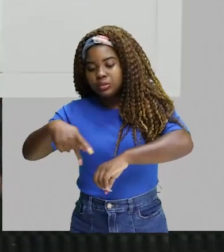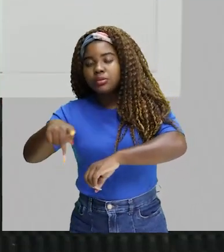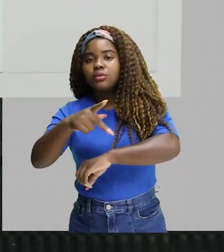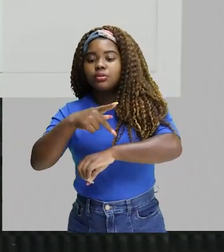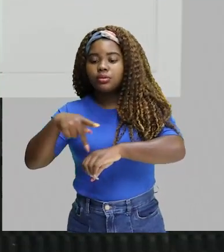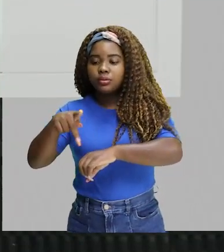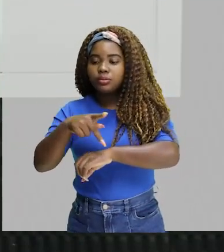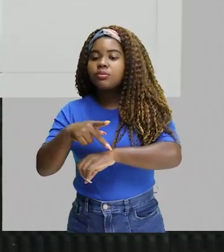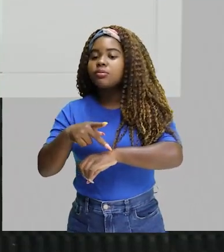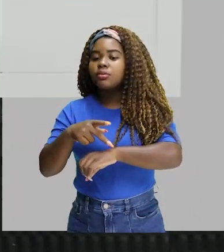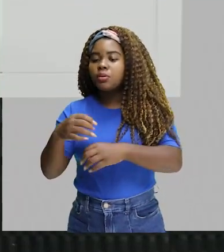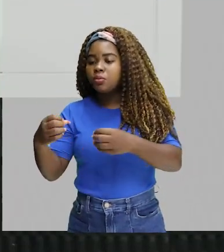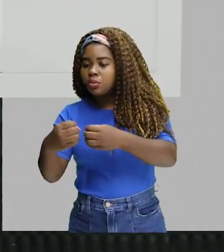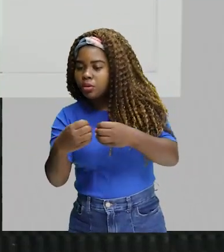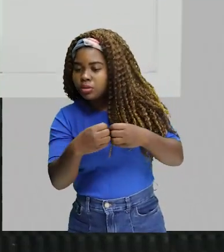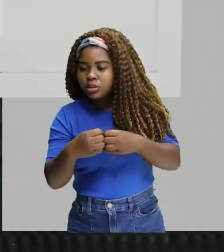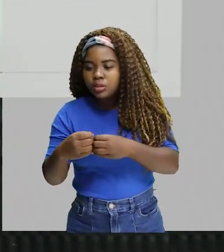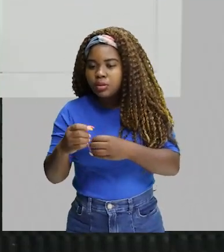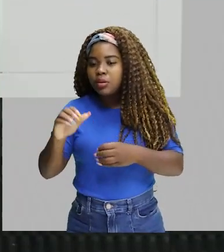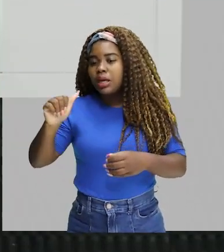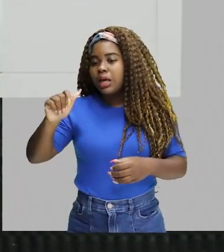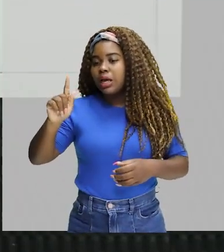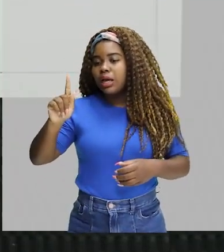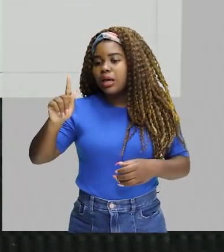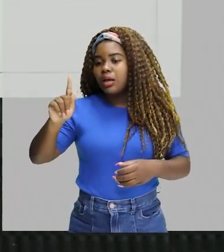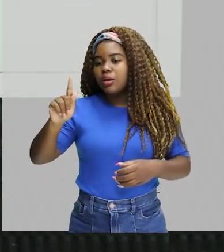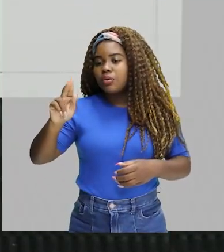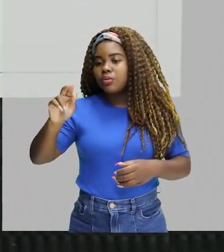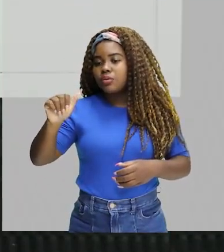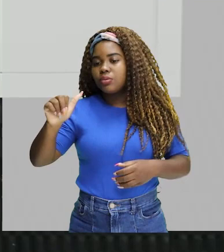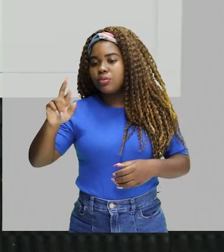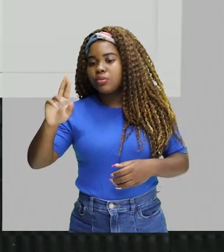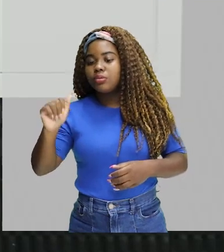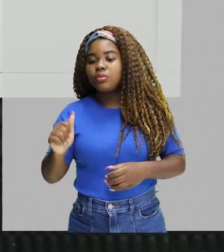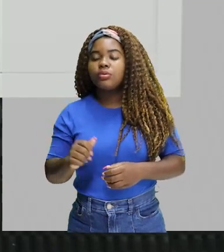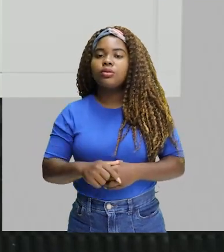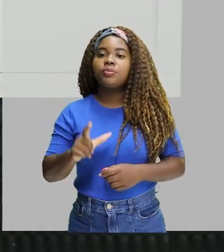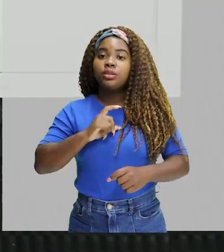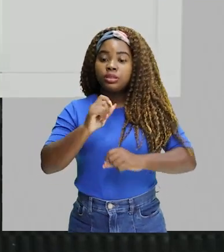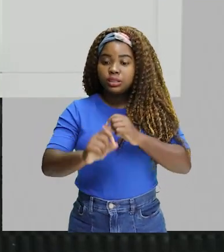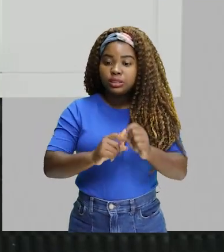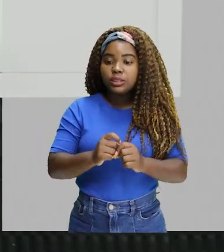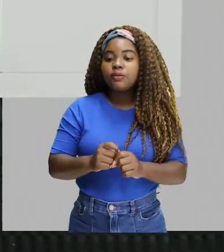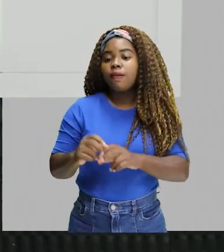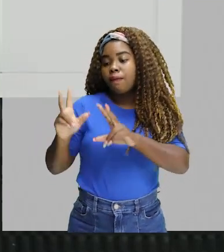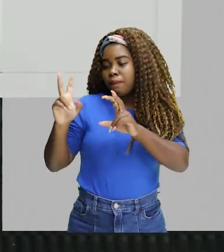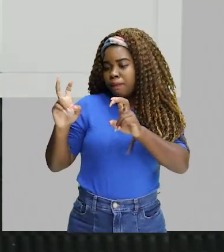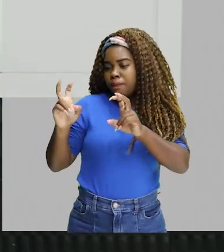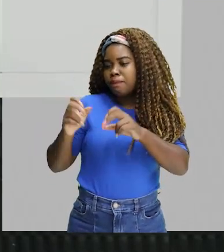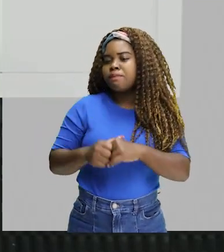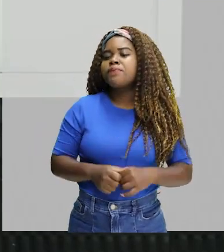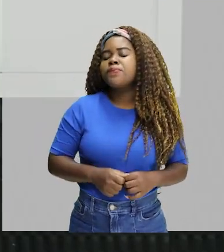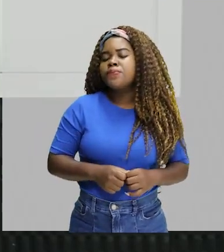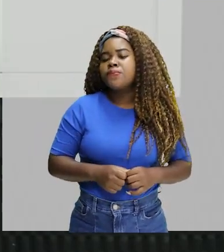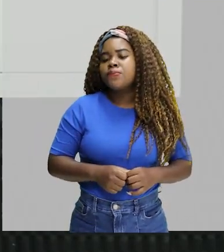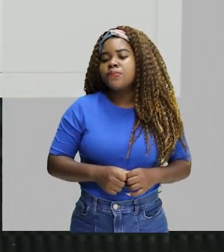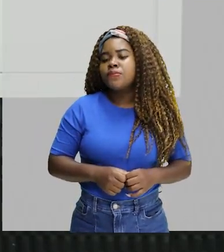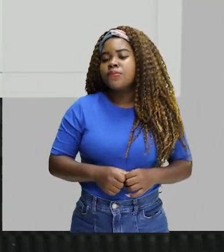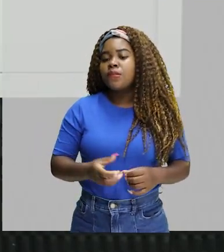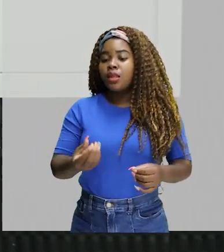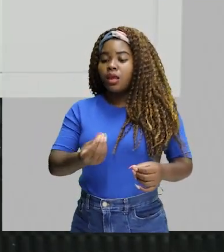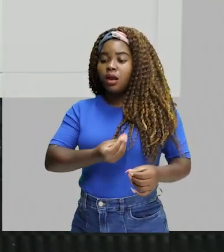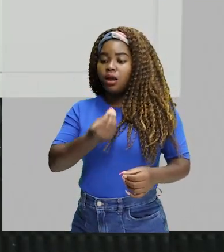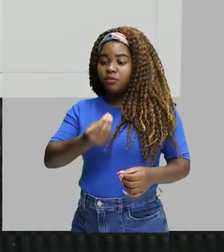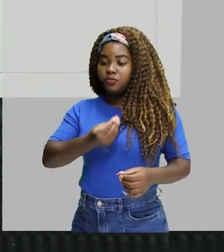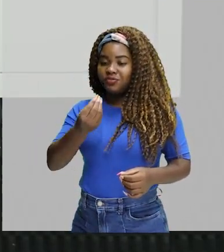ágora, dentro praticamente de um chafariz, a seguinte expressão: a vida só merece ser